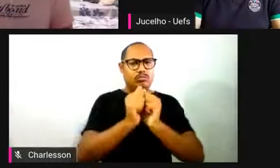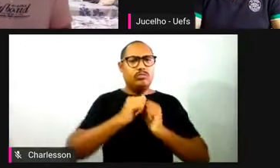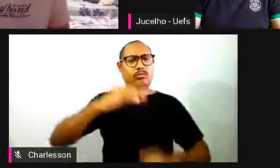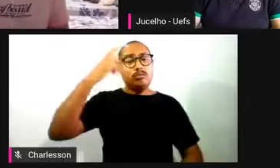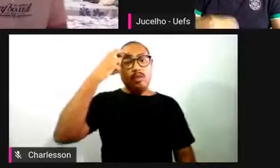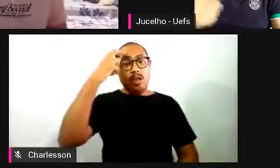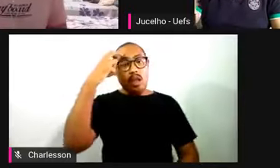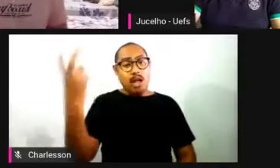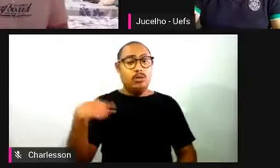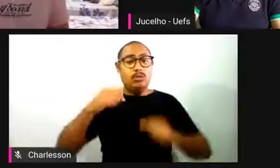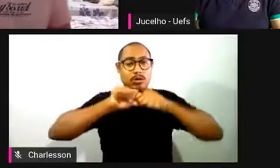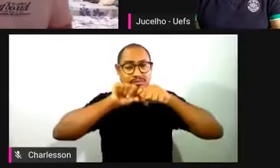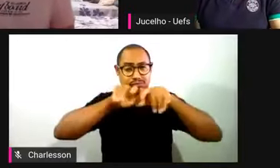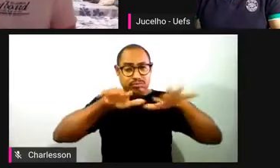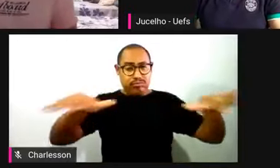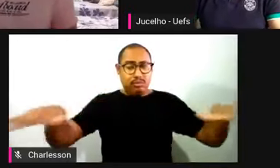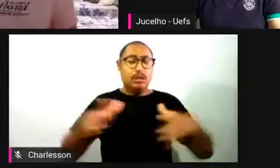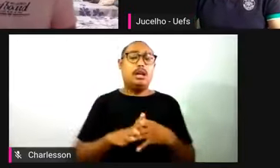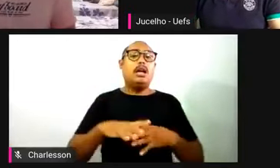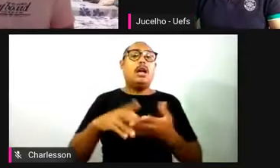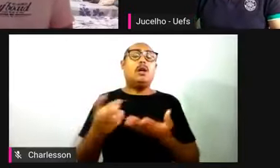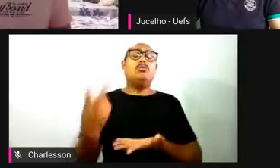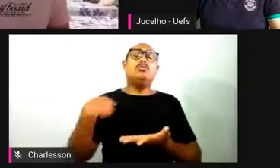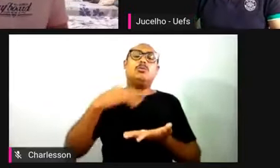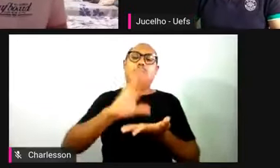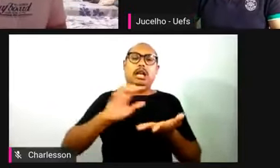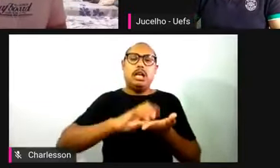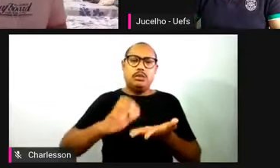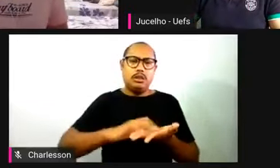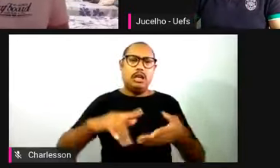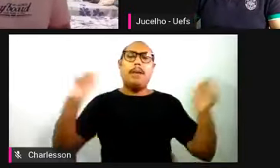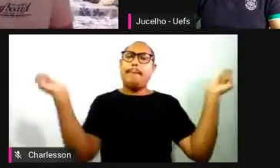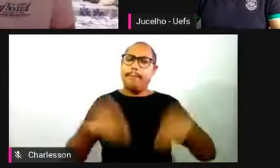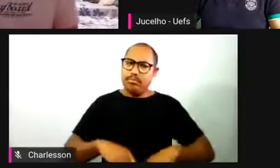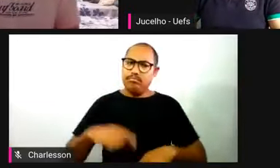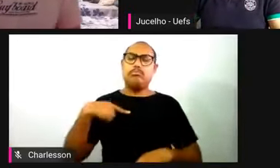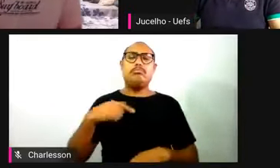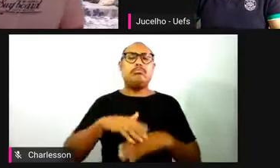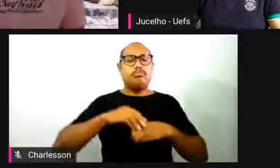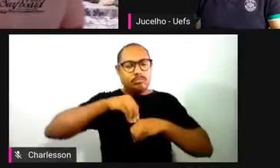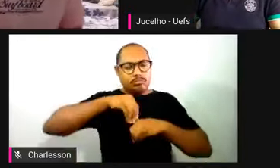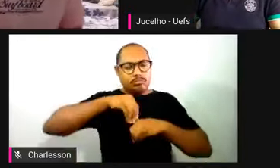fosse diluída, para que assim os ciganos não pudessem levar adiante a sua cultura.